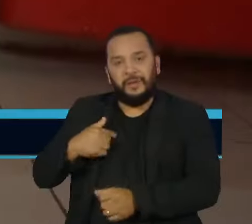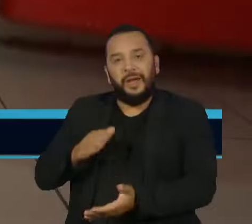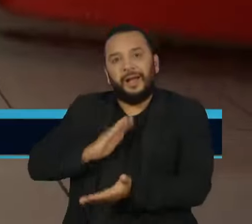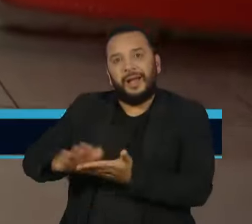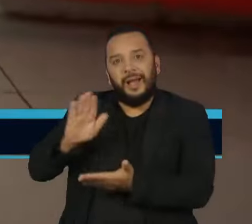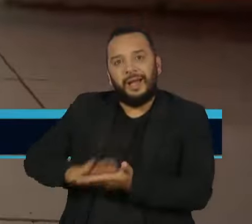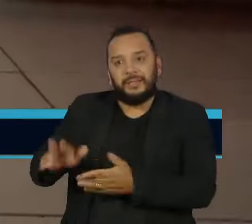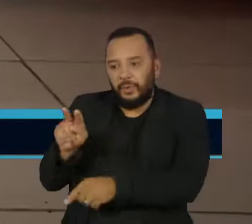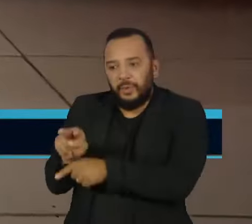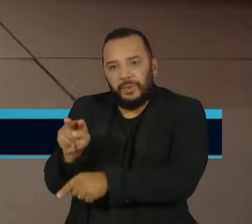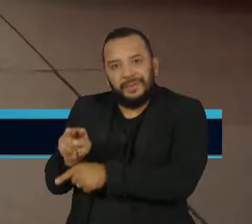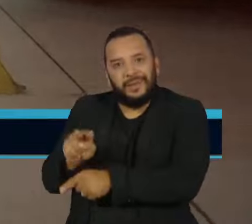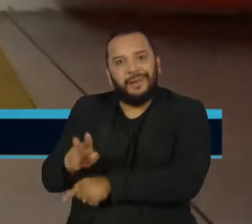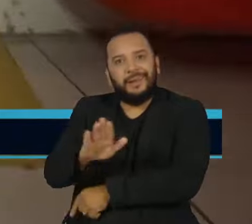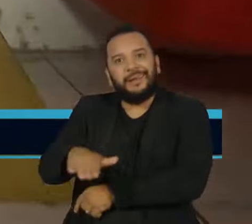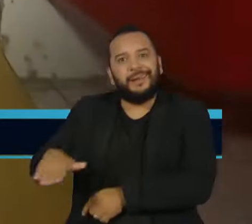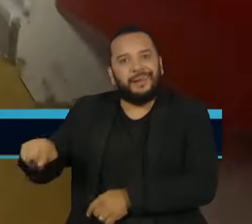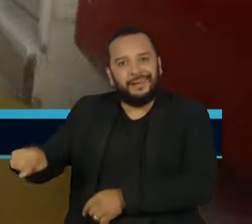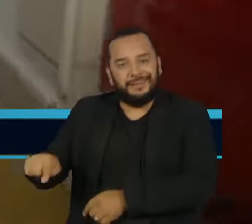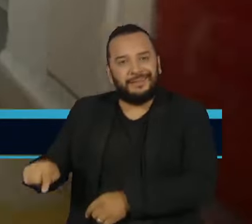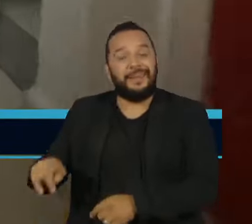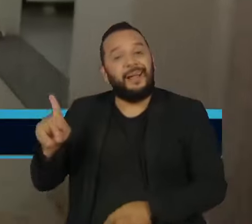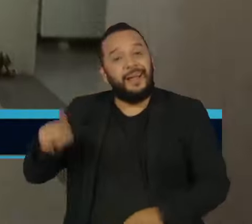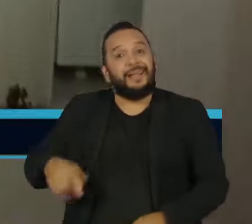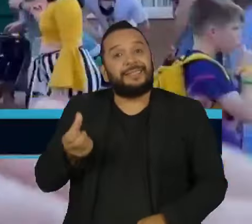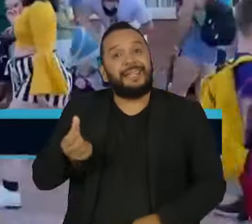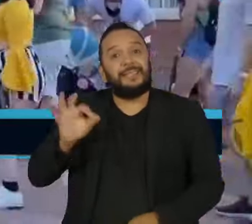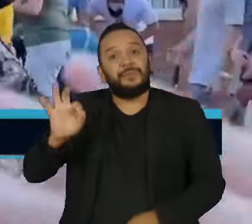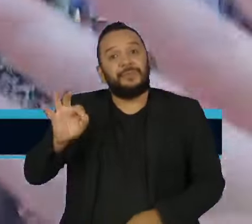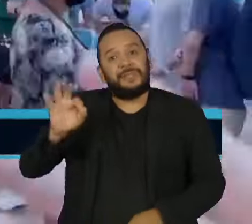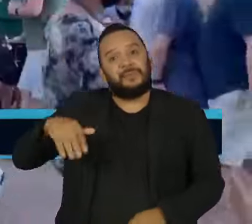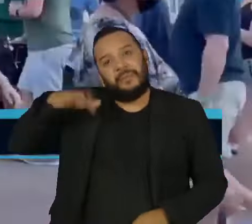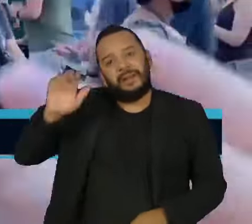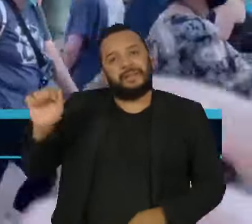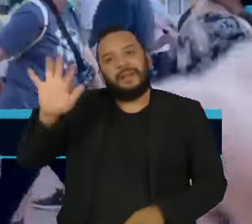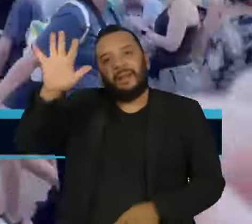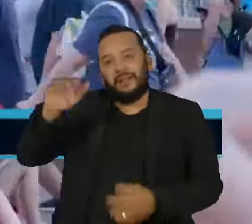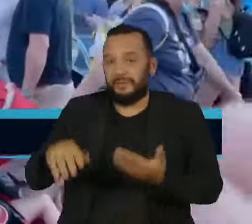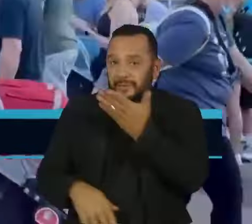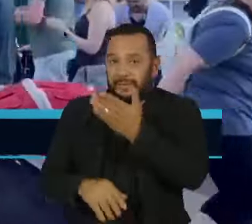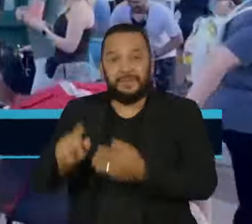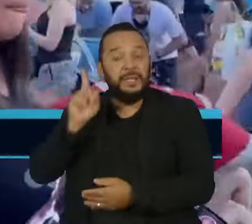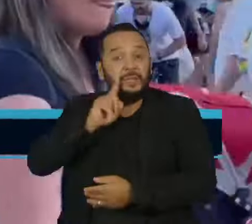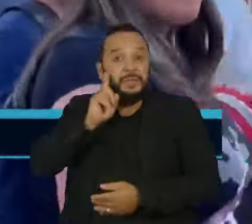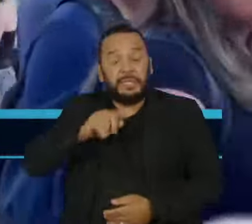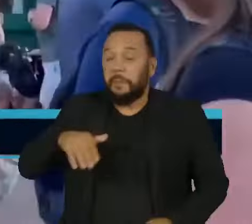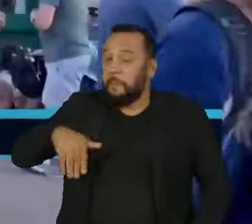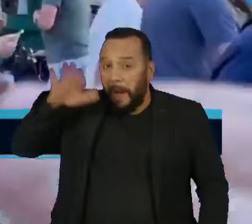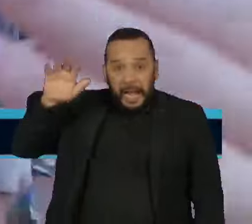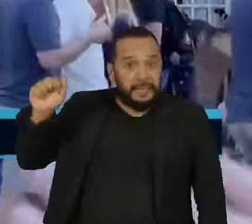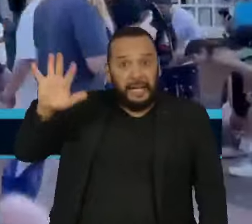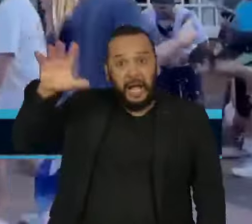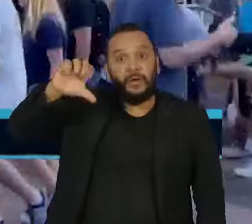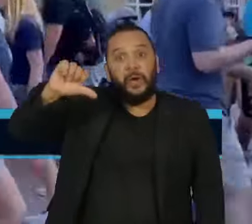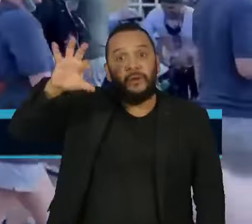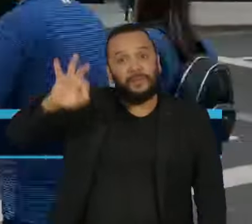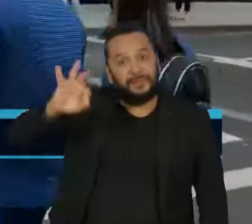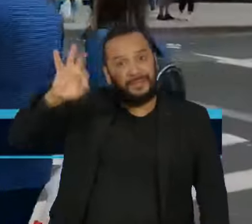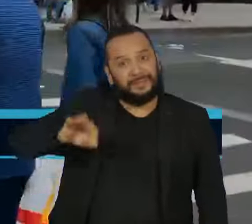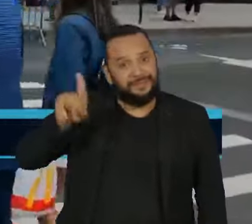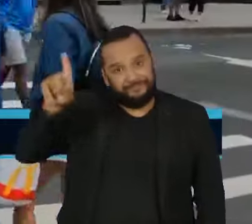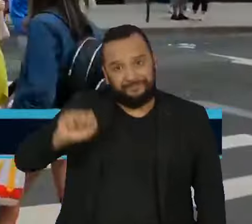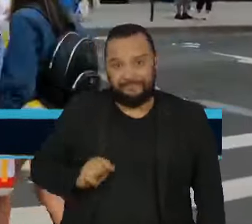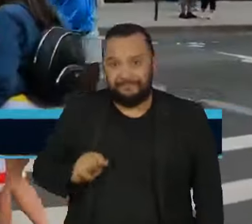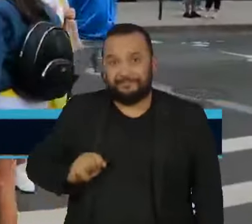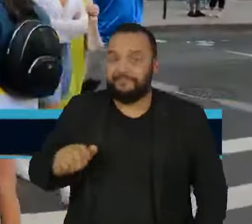infantis em todo o planeta ficaram 6% mais caros. Nos Estados Unidos, o aumento foi ainda maior, de 9%.